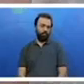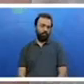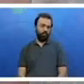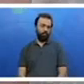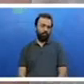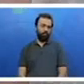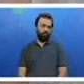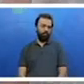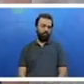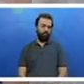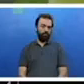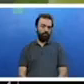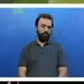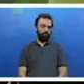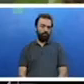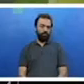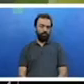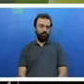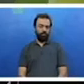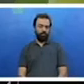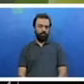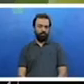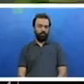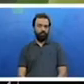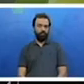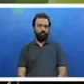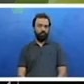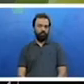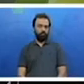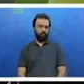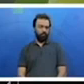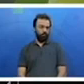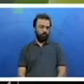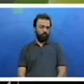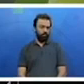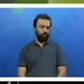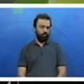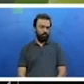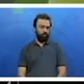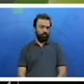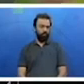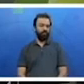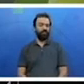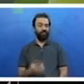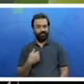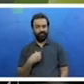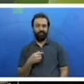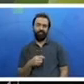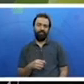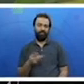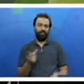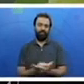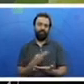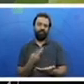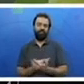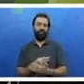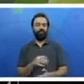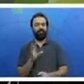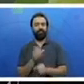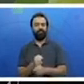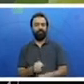Tá aqui, ó. Coloquei os resultados que nós chegamos. O professor cabeçudo aqui errou na conta, faz